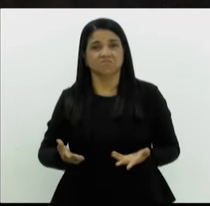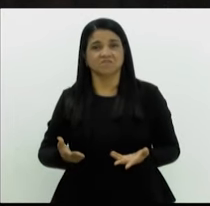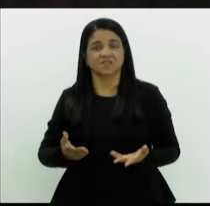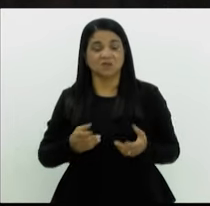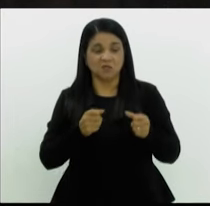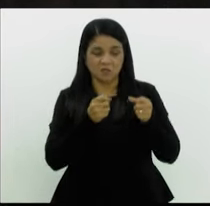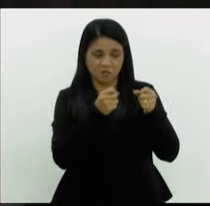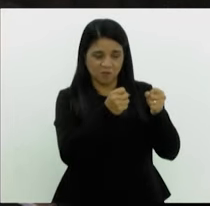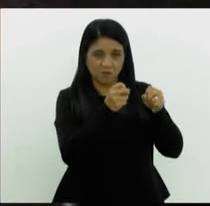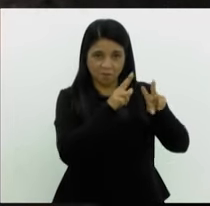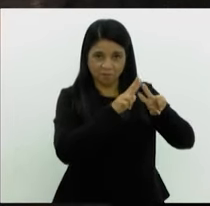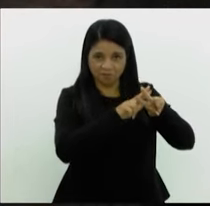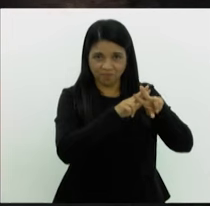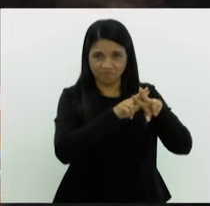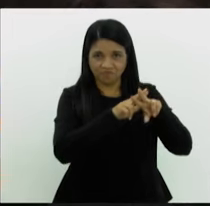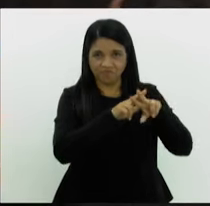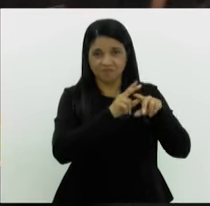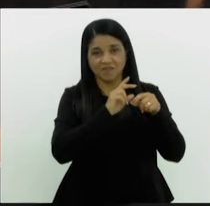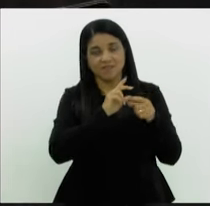dos presos.